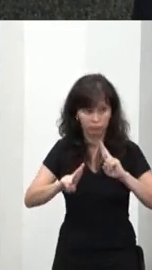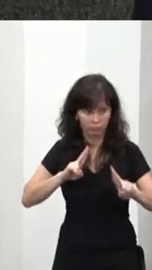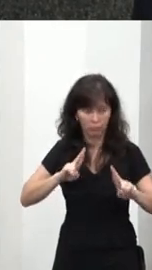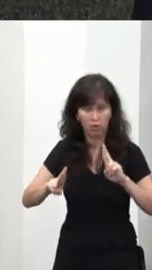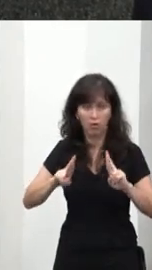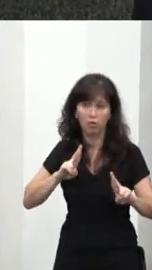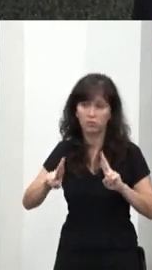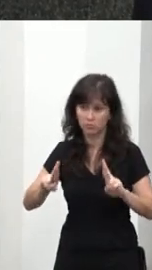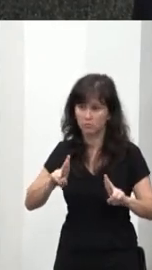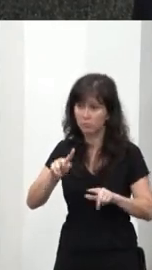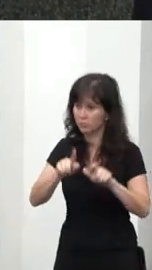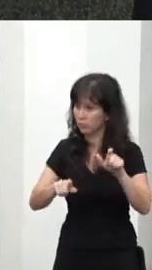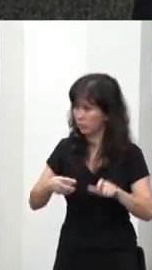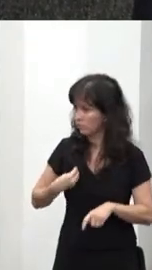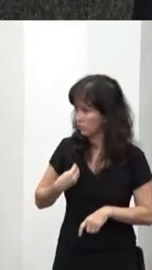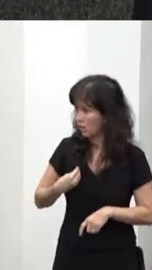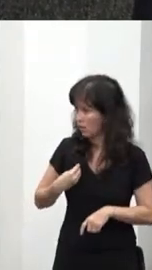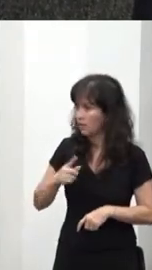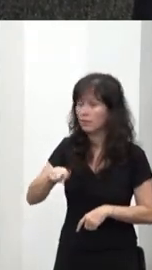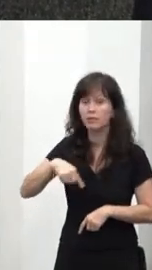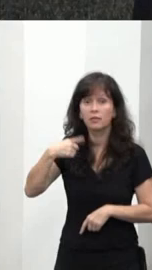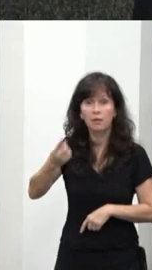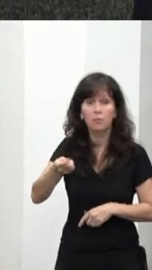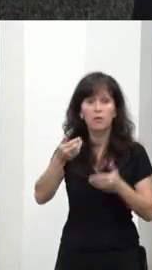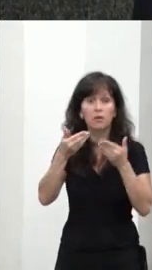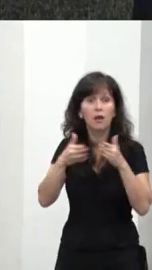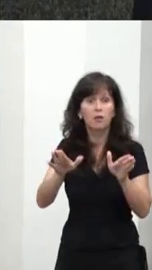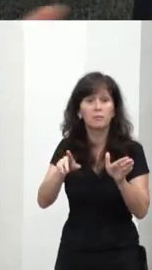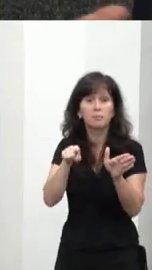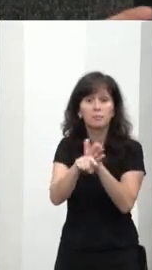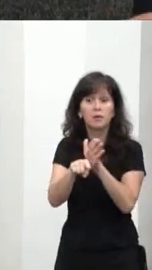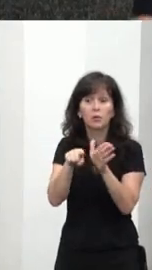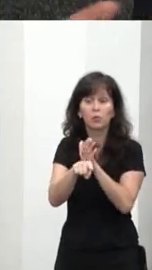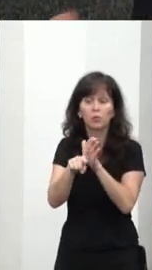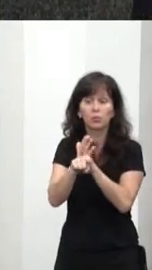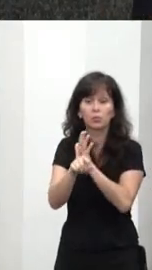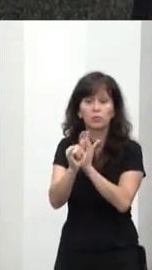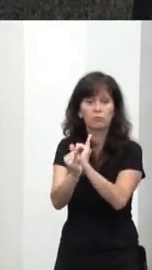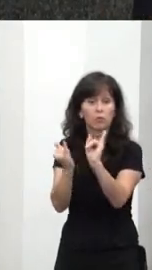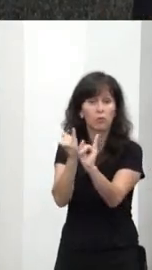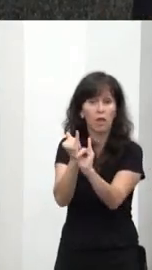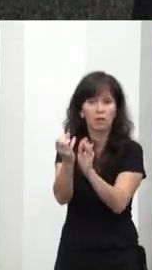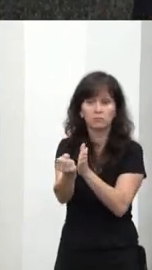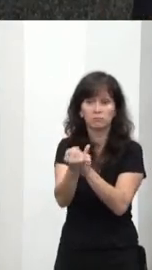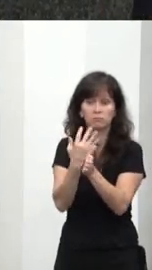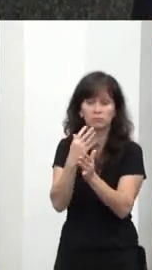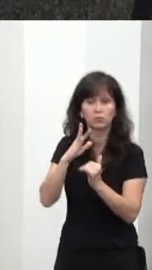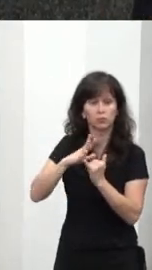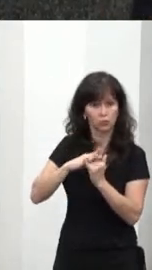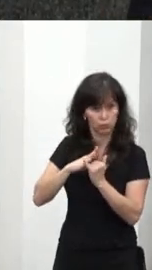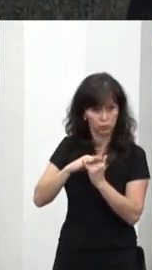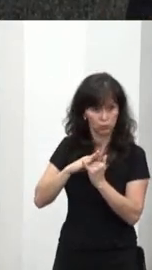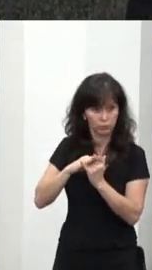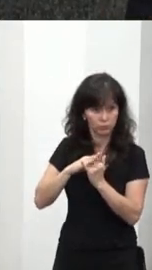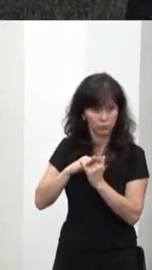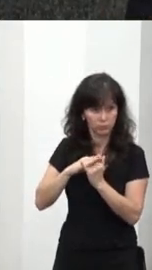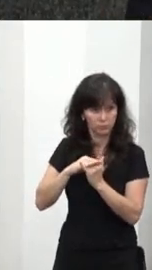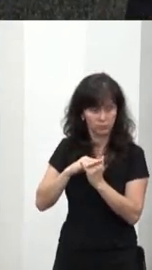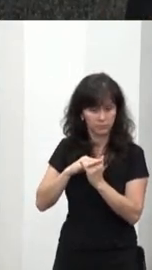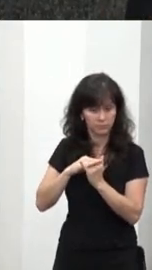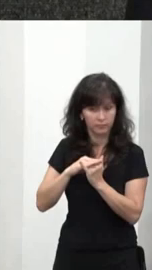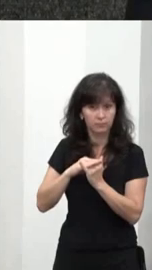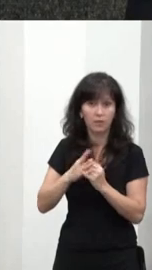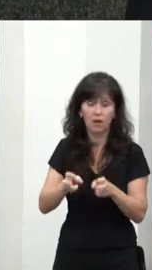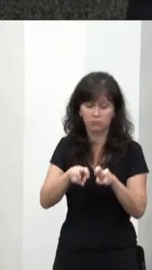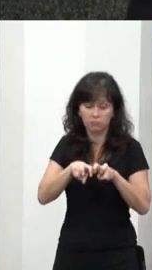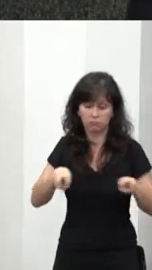presentes depois nós abriremos para as perguntas que vieram de forma online pelo YouTube e a gente volta para